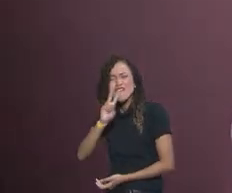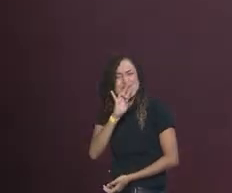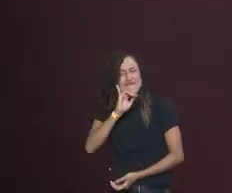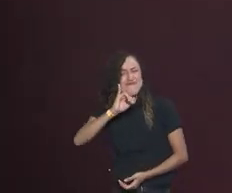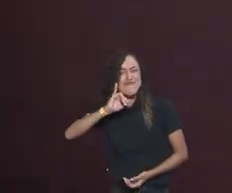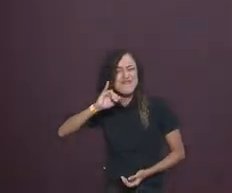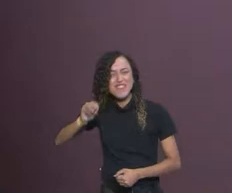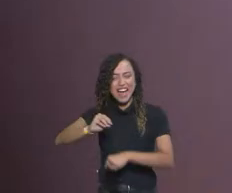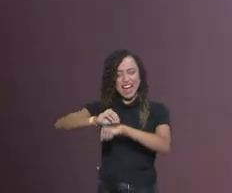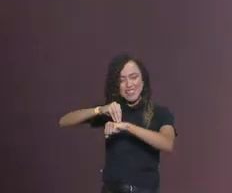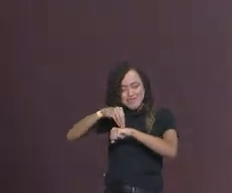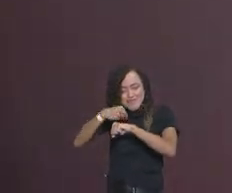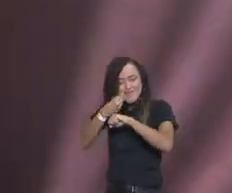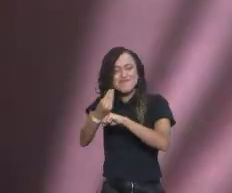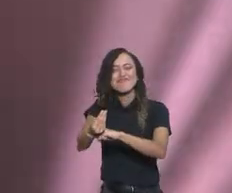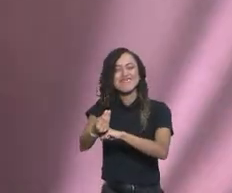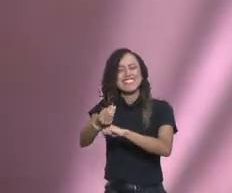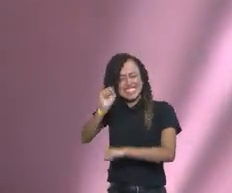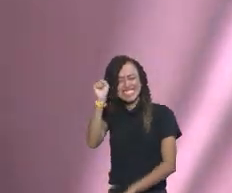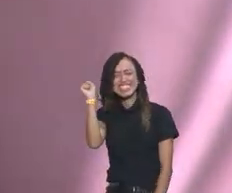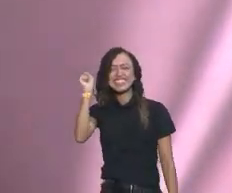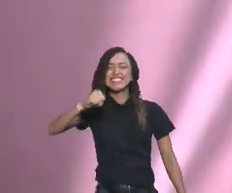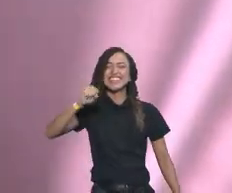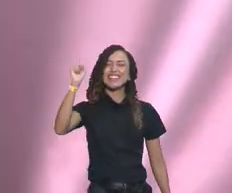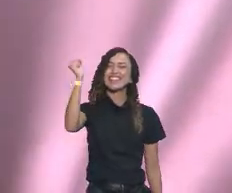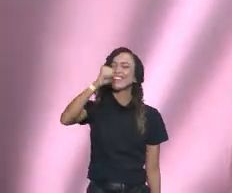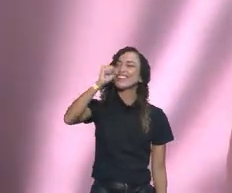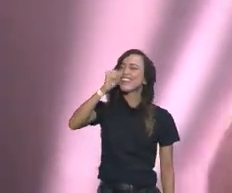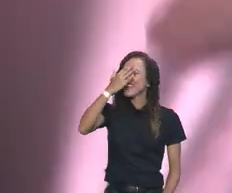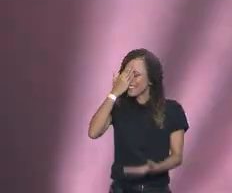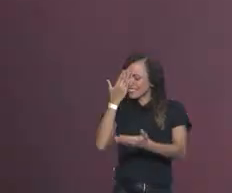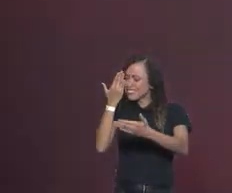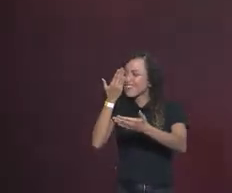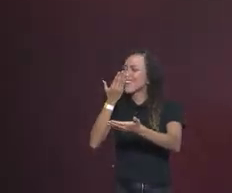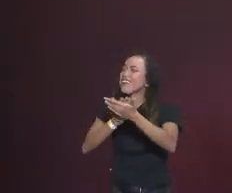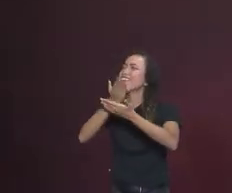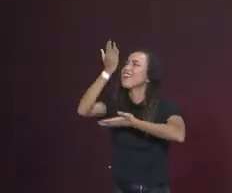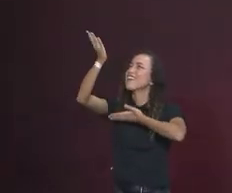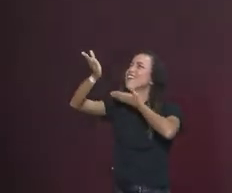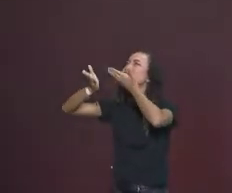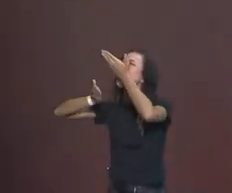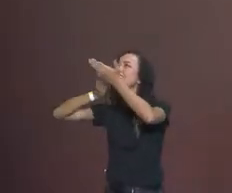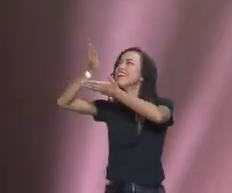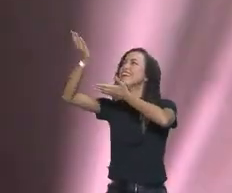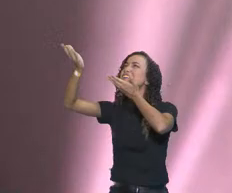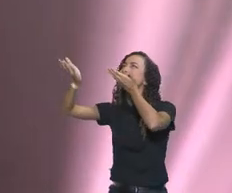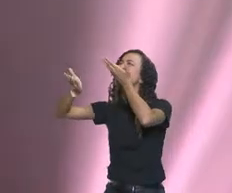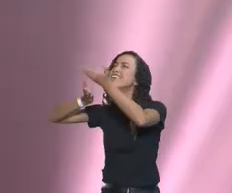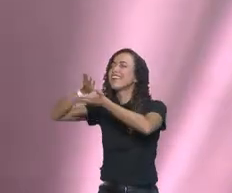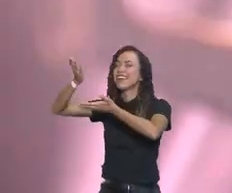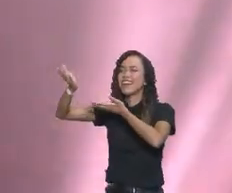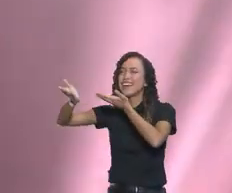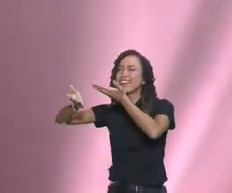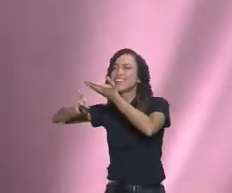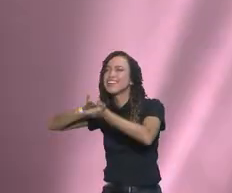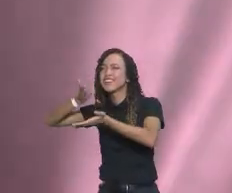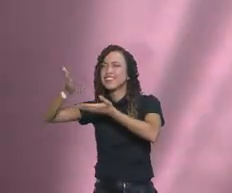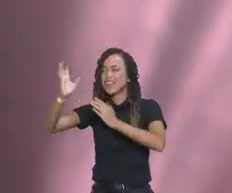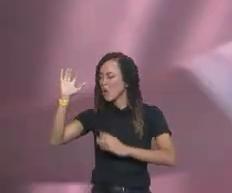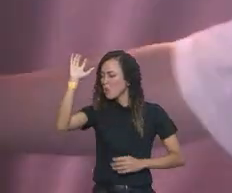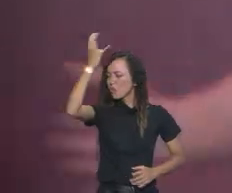jeová-diers de novo eu creio em ti